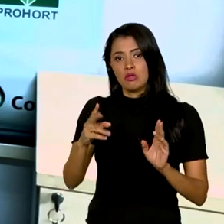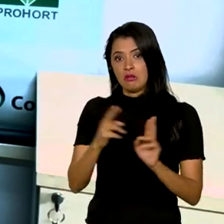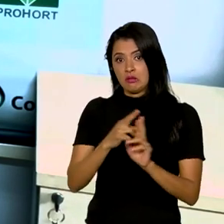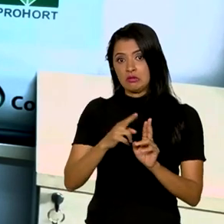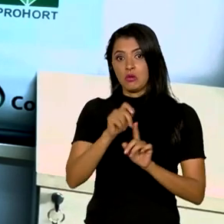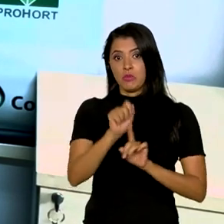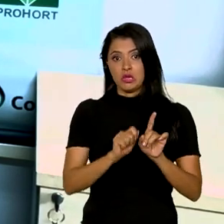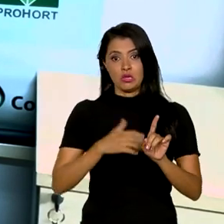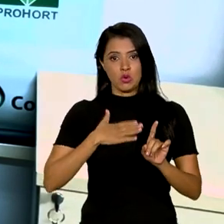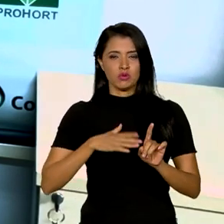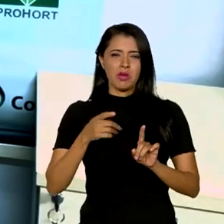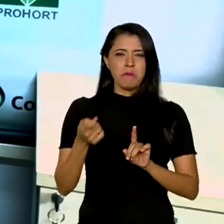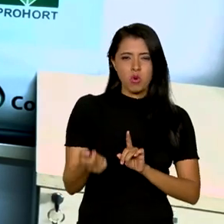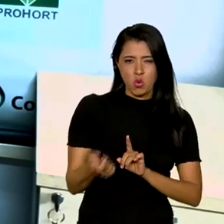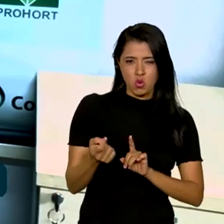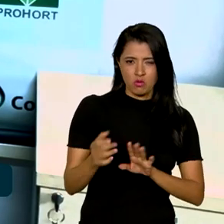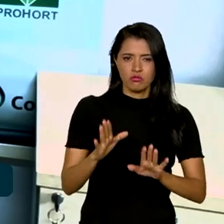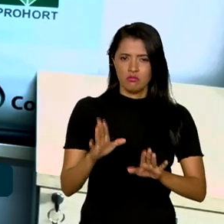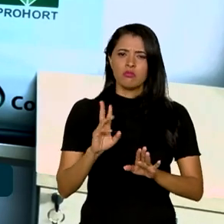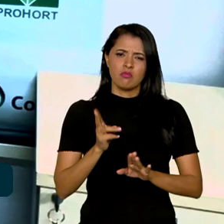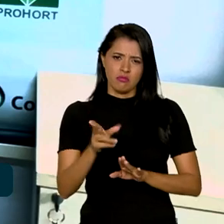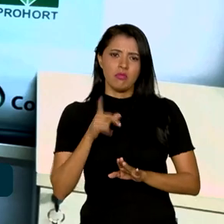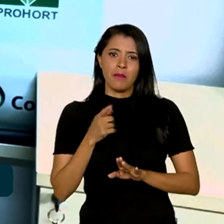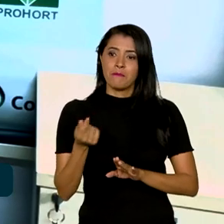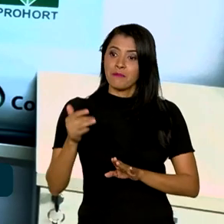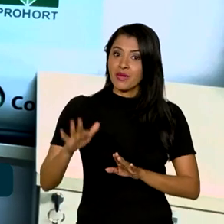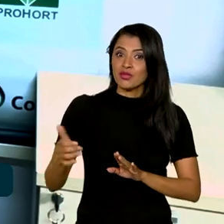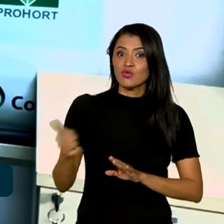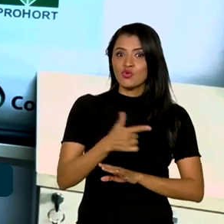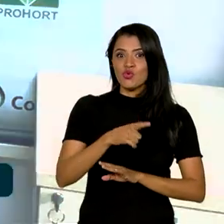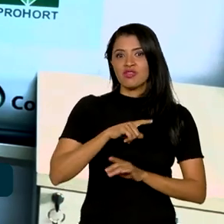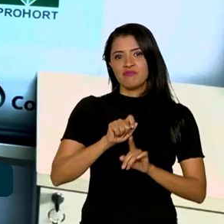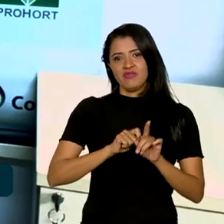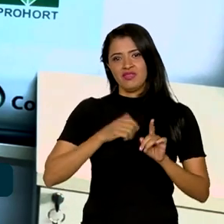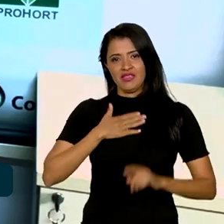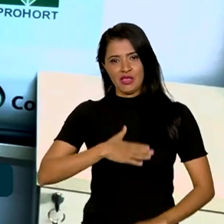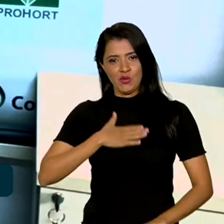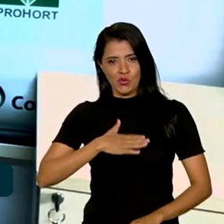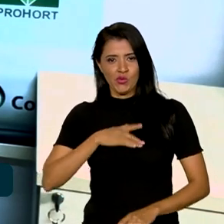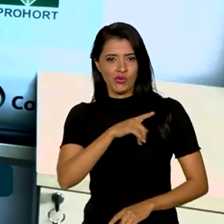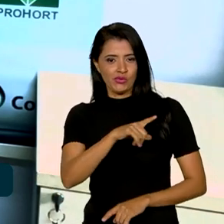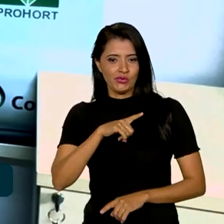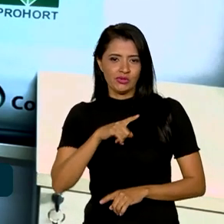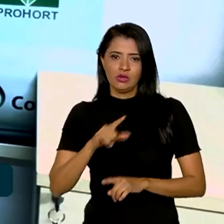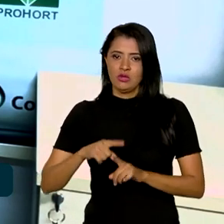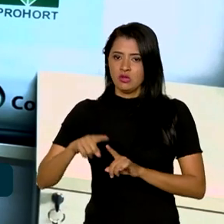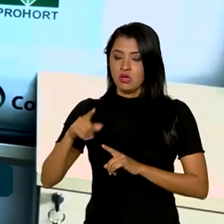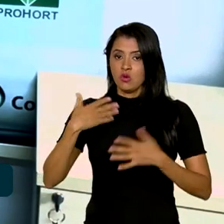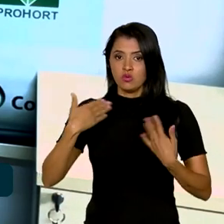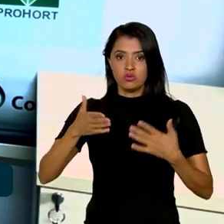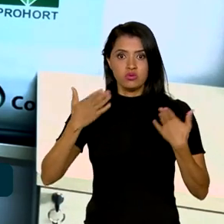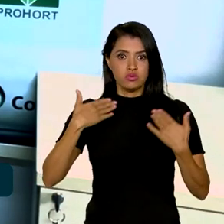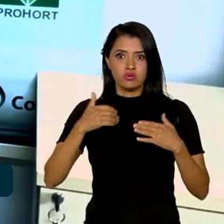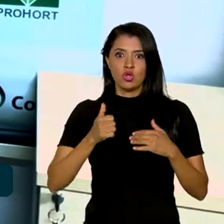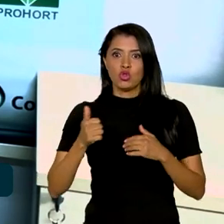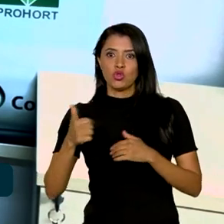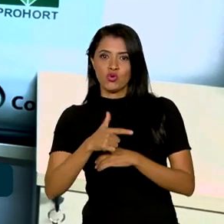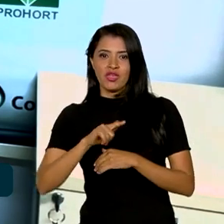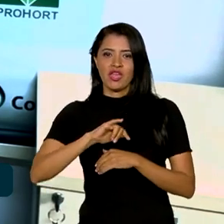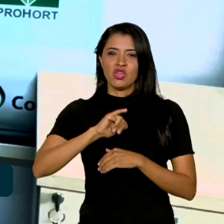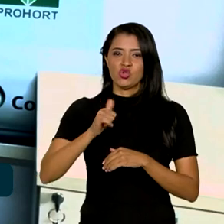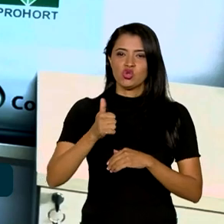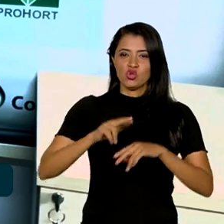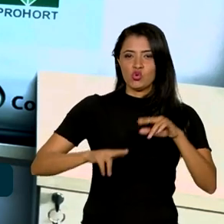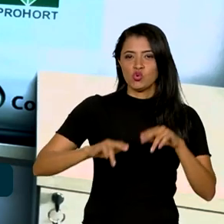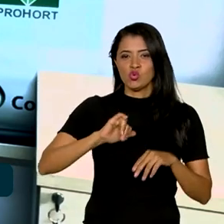uma queda menor. Mas ainda estão mais baratas do que estavam em agosto. Em agosto as temperaturas estavam mais altas do que em junho e